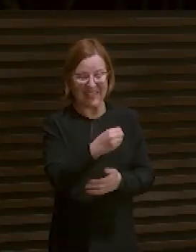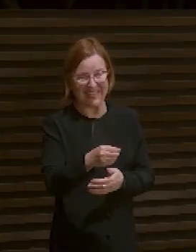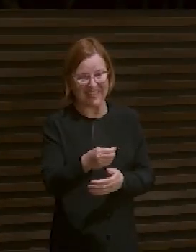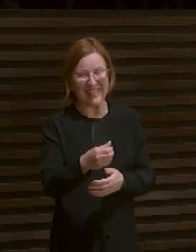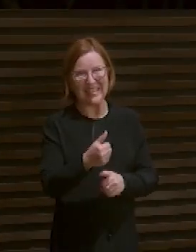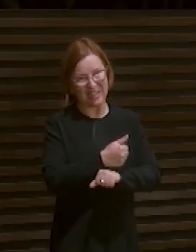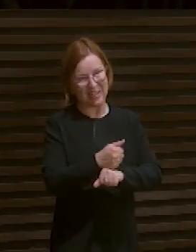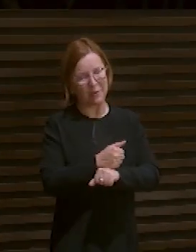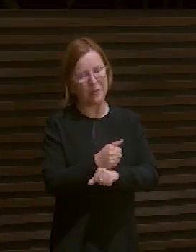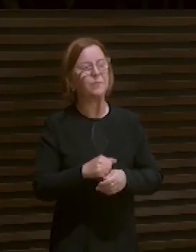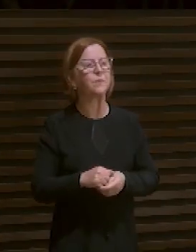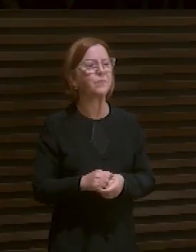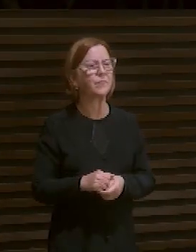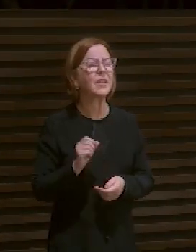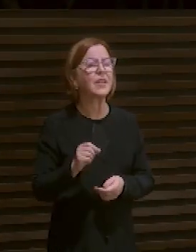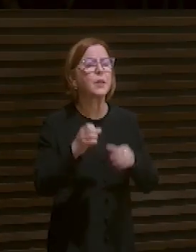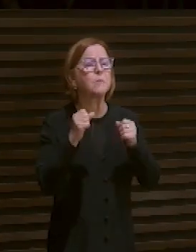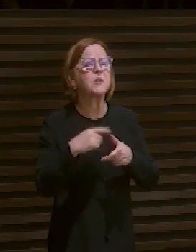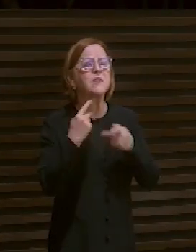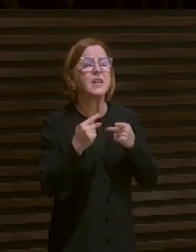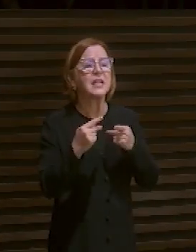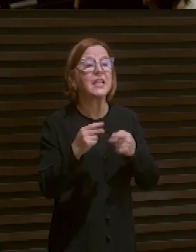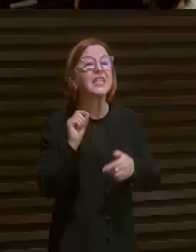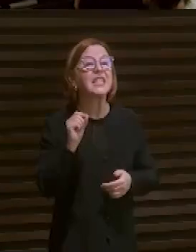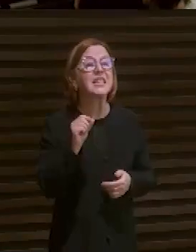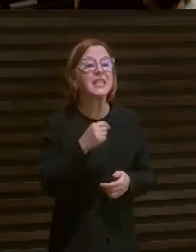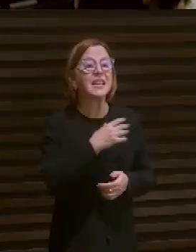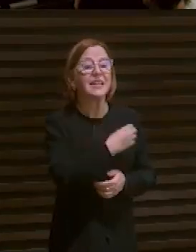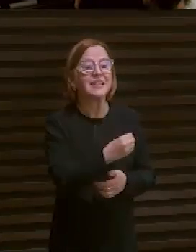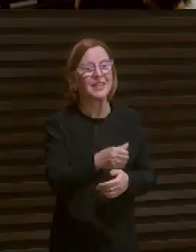Alguém pode me dizer quais são os descendentes de Abraão?